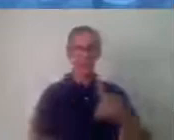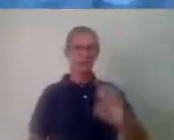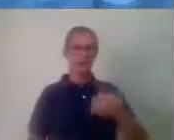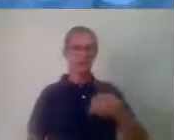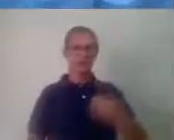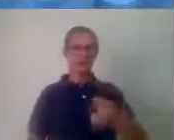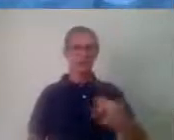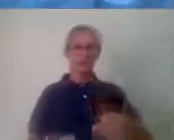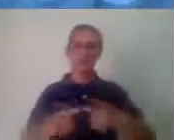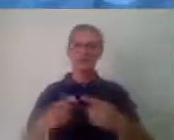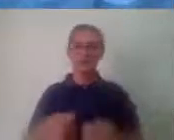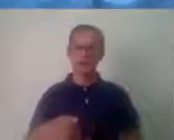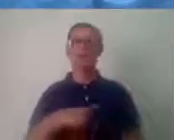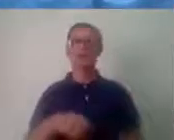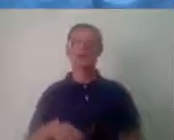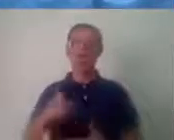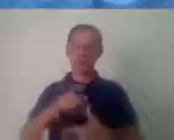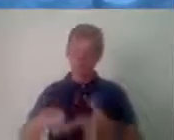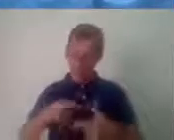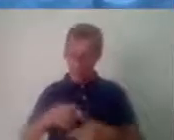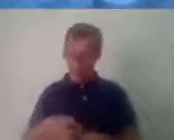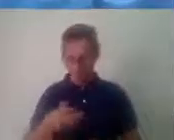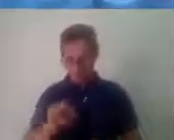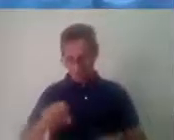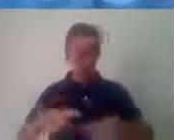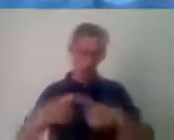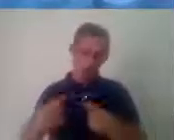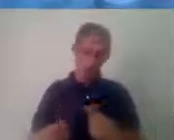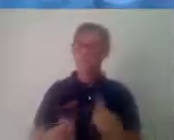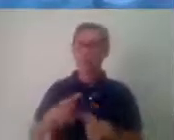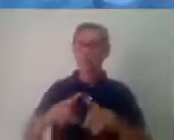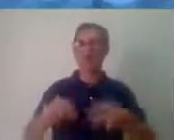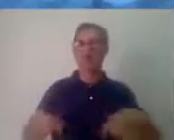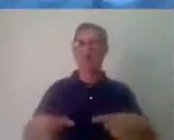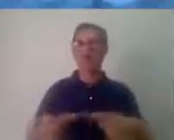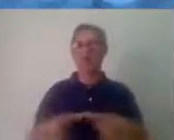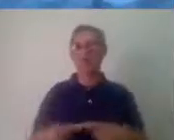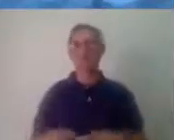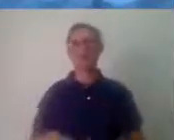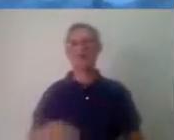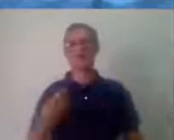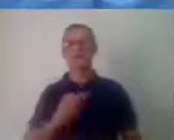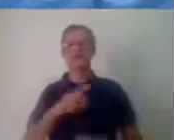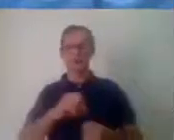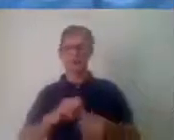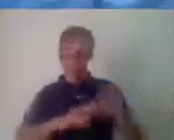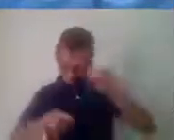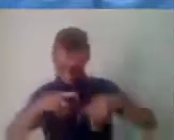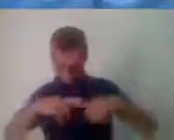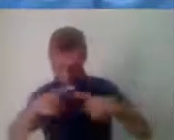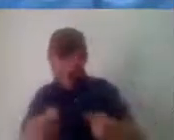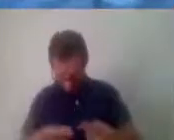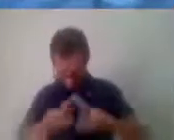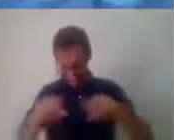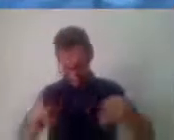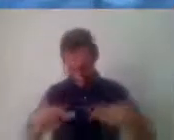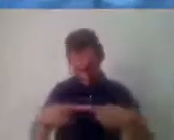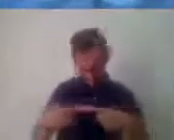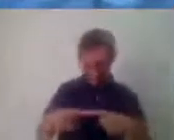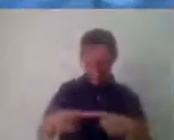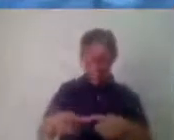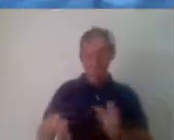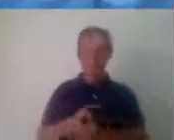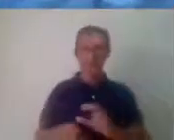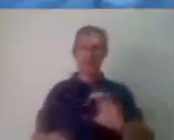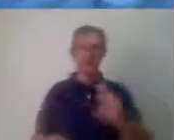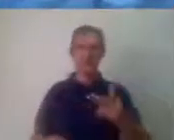Tem uma densidade? Tem. O problema falou que é 8. Mas qual que é a região? A região a gente vai ter que fazer uma análise. A região é essa própria